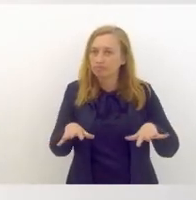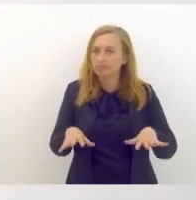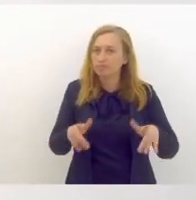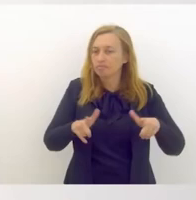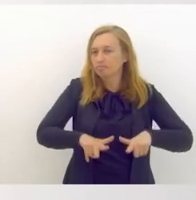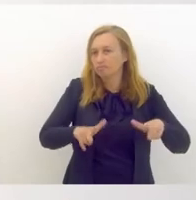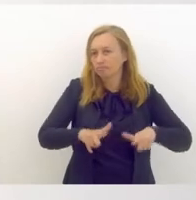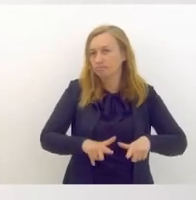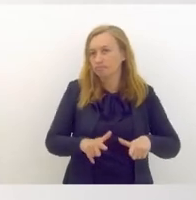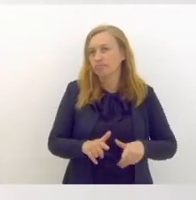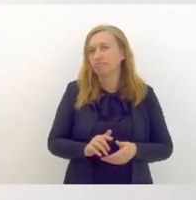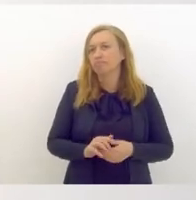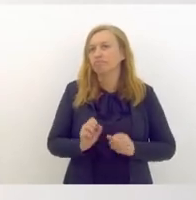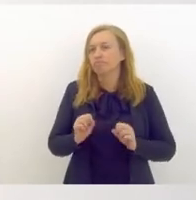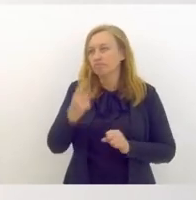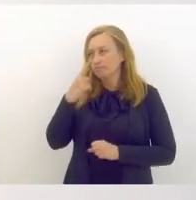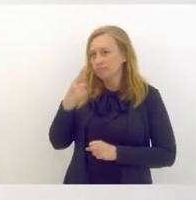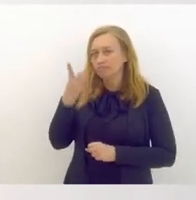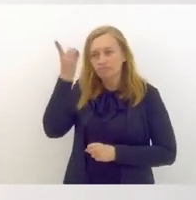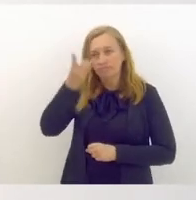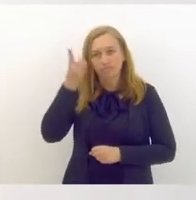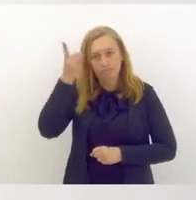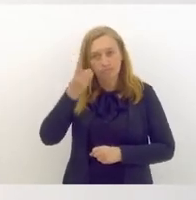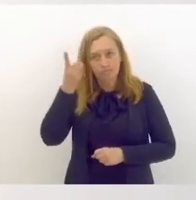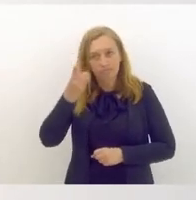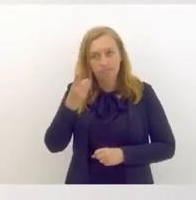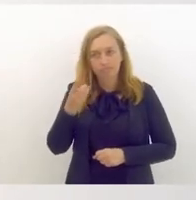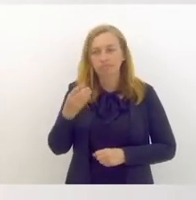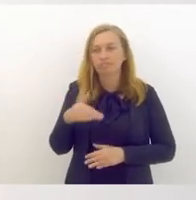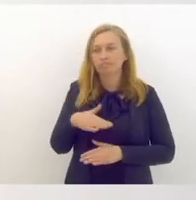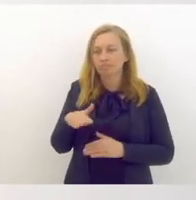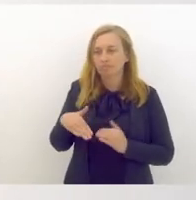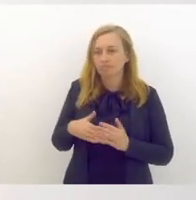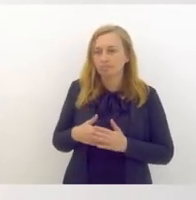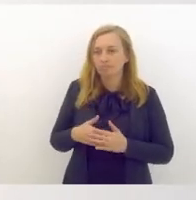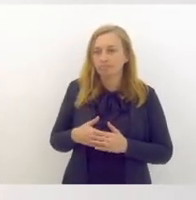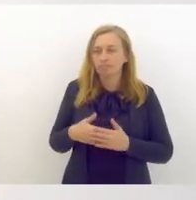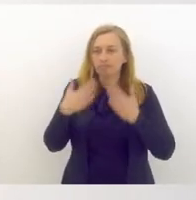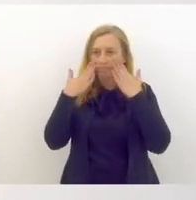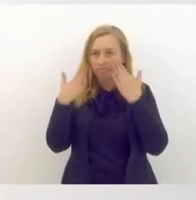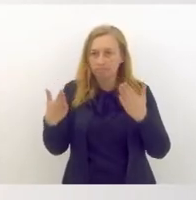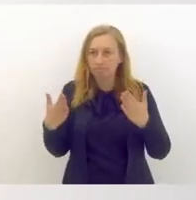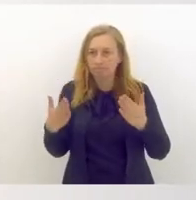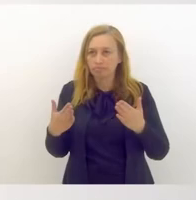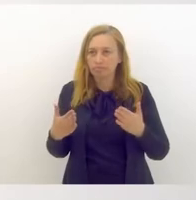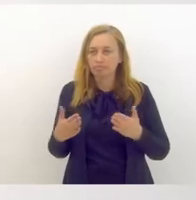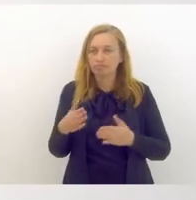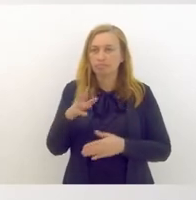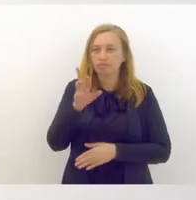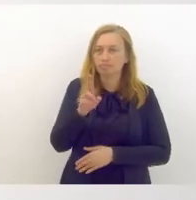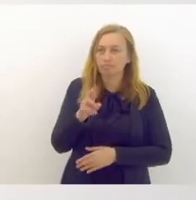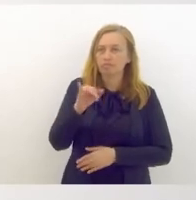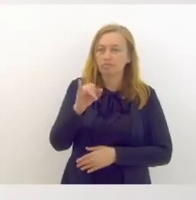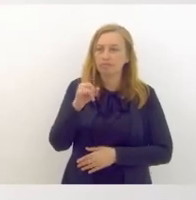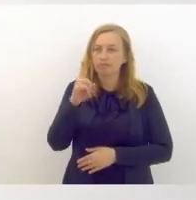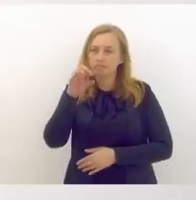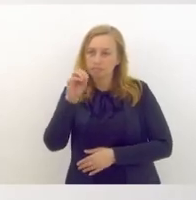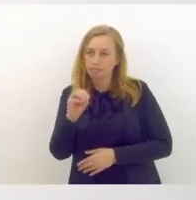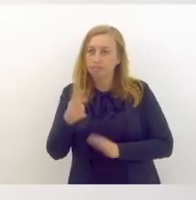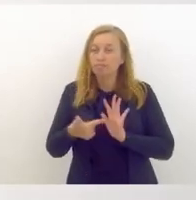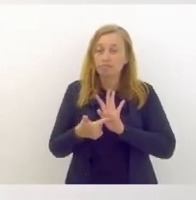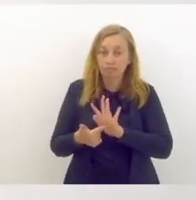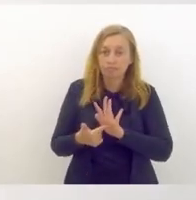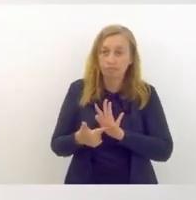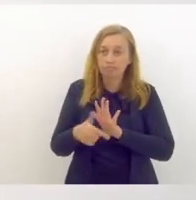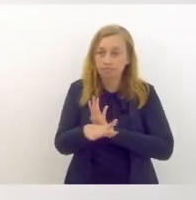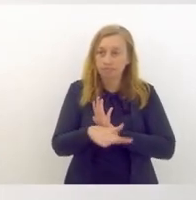marginais. E posso ver, deputado, toda a apresentação feita muito bem pelo Ricardo demonstra que